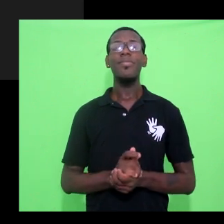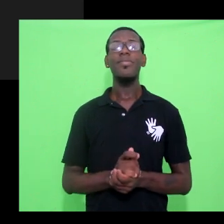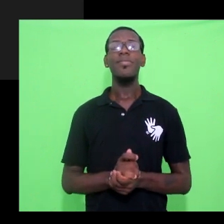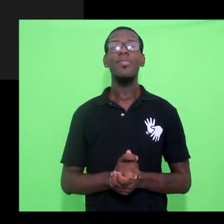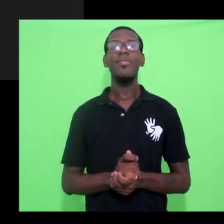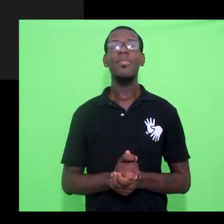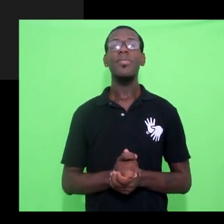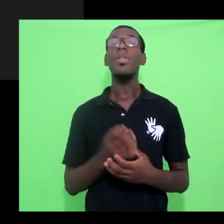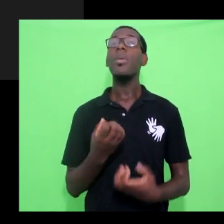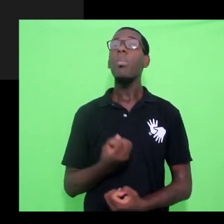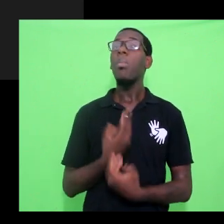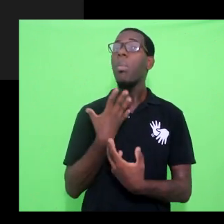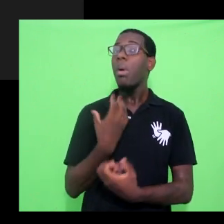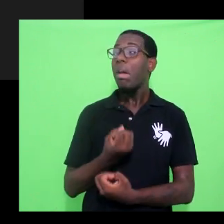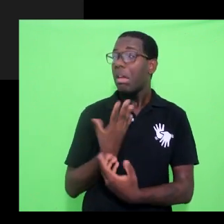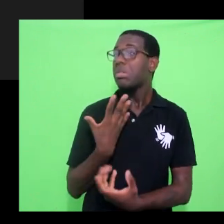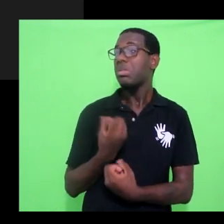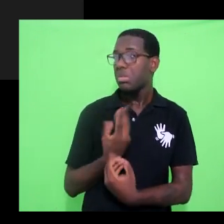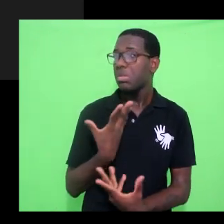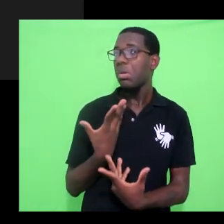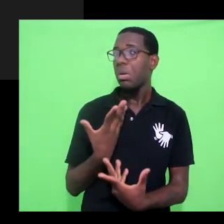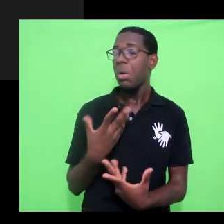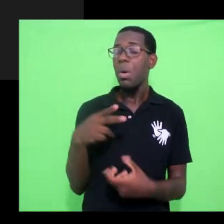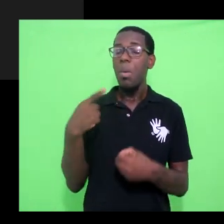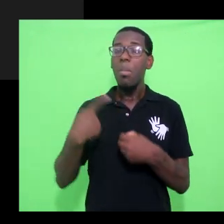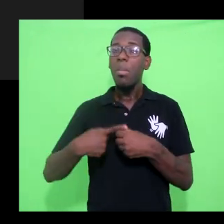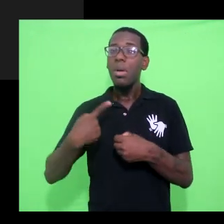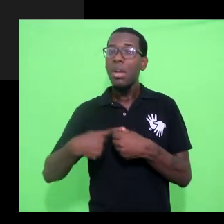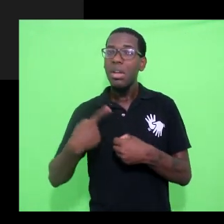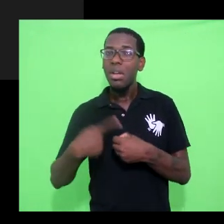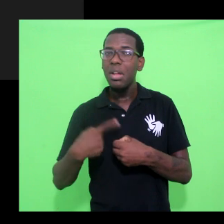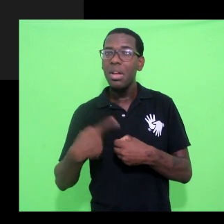Serra do Mar, ao maciço de Jericinó, aqui, ao